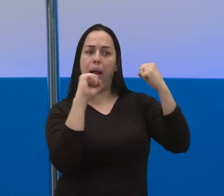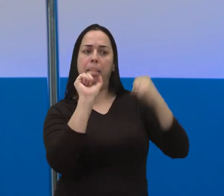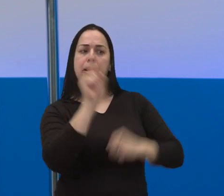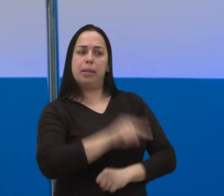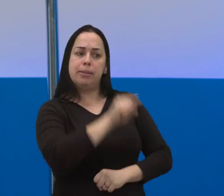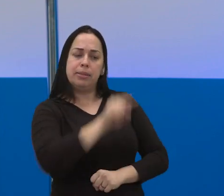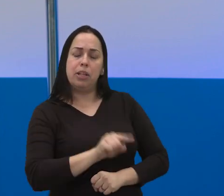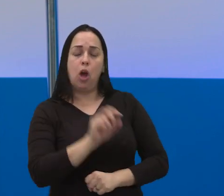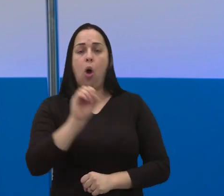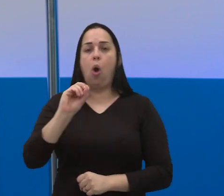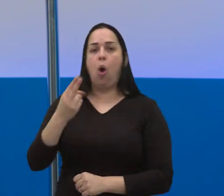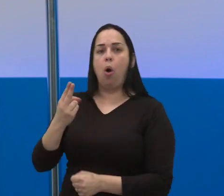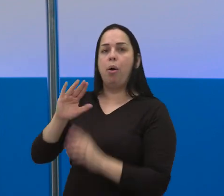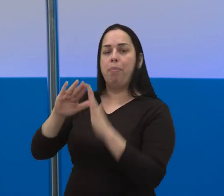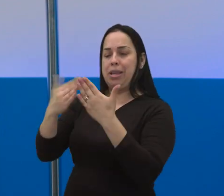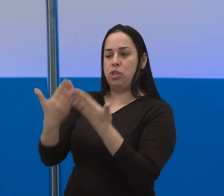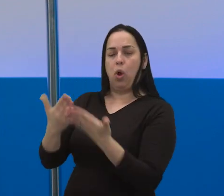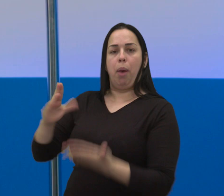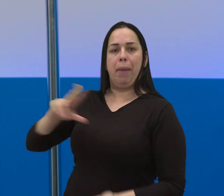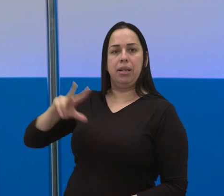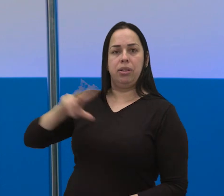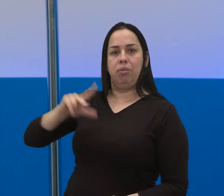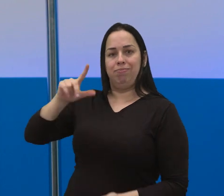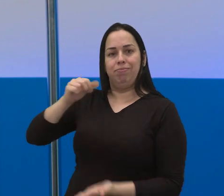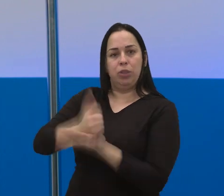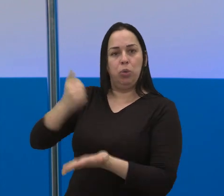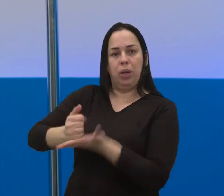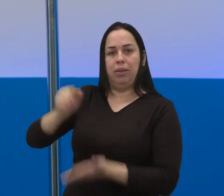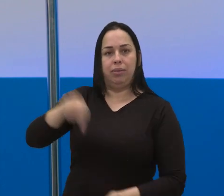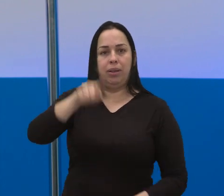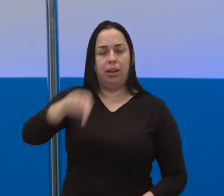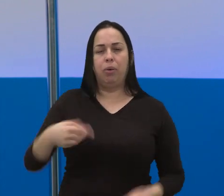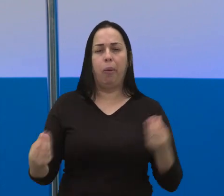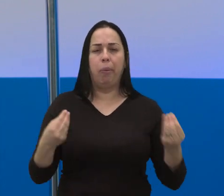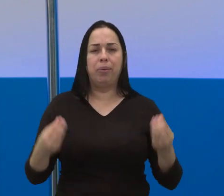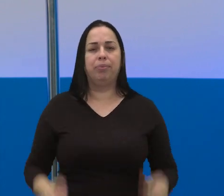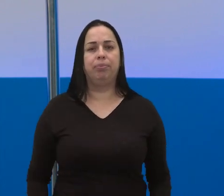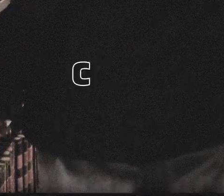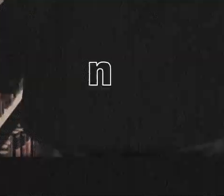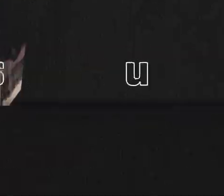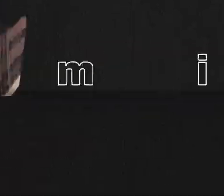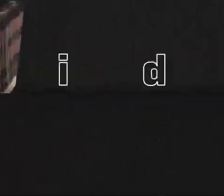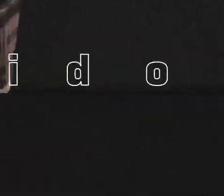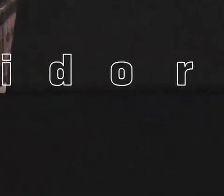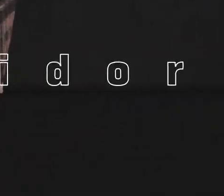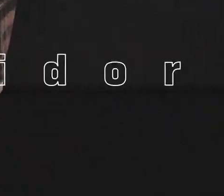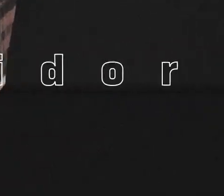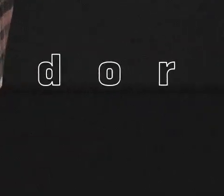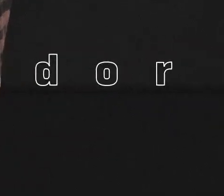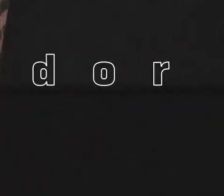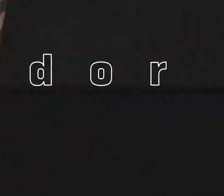de serviços, como academias de ginástica ou escolas particulares.